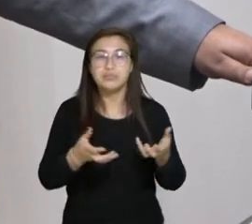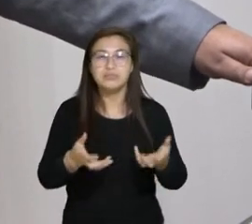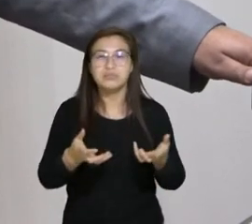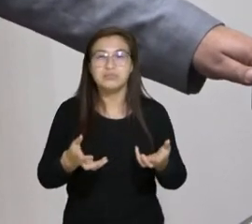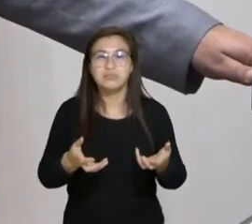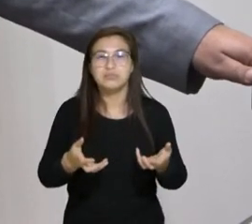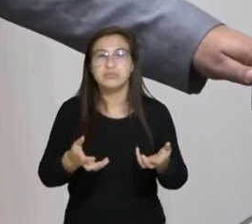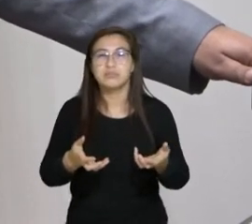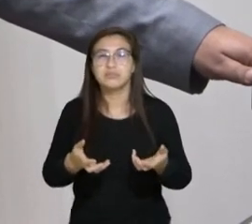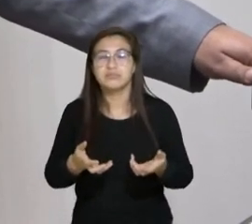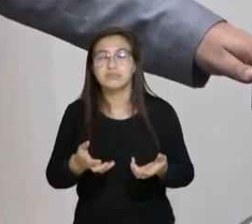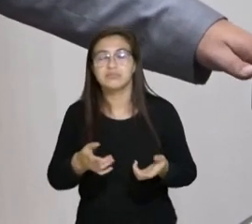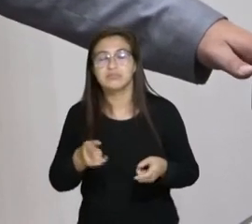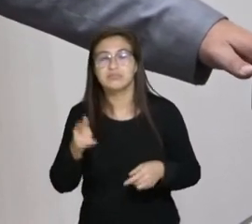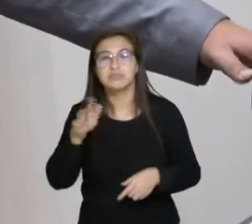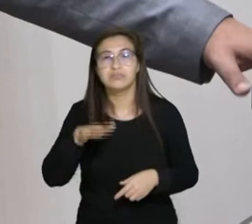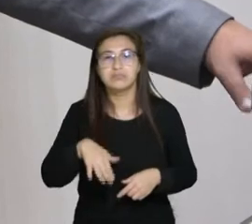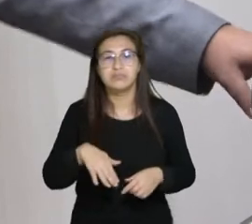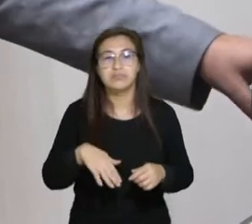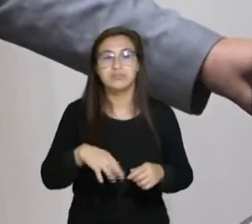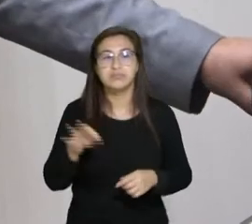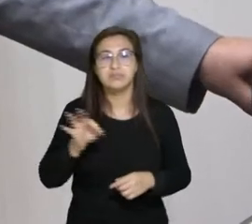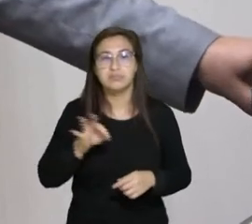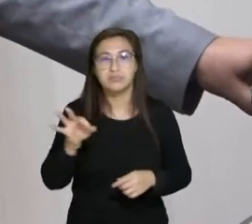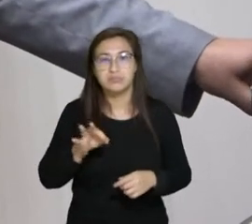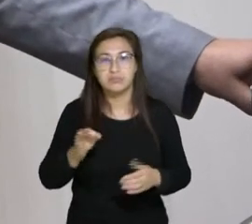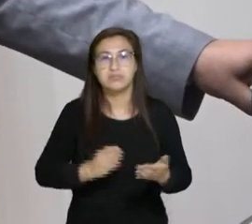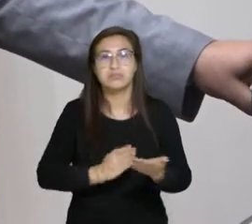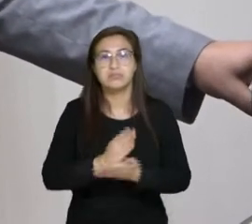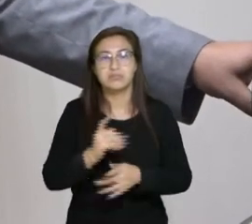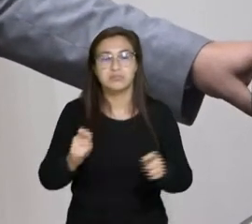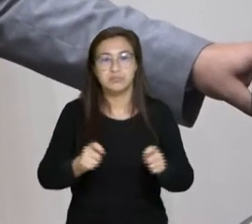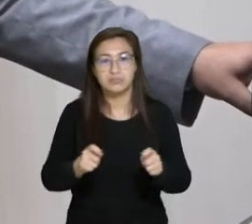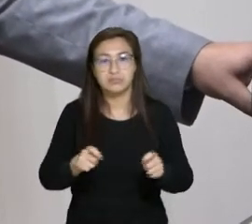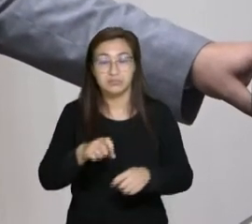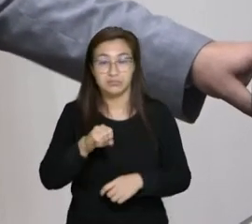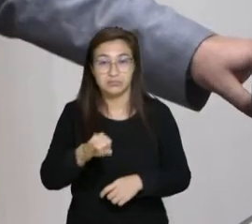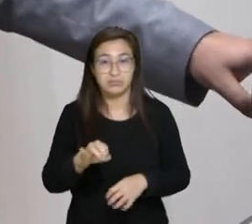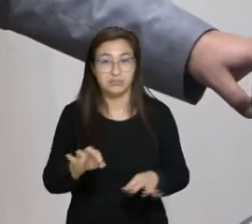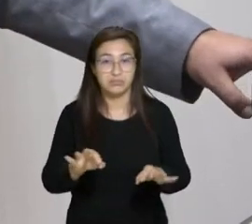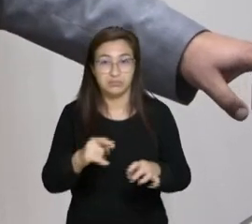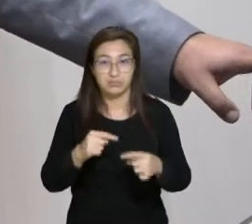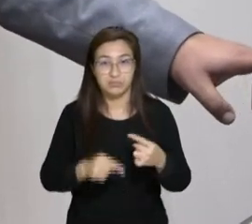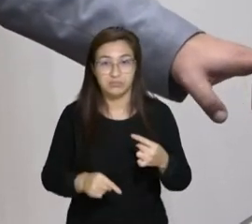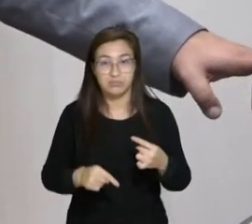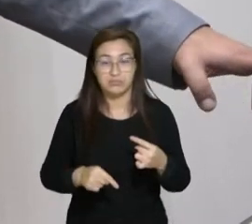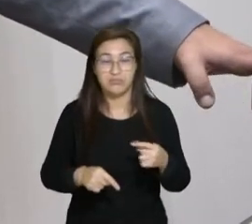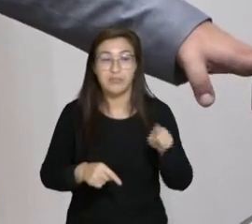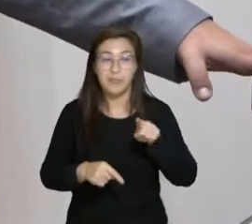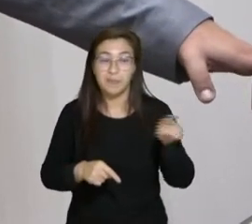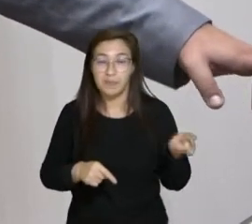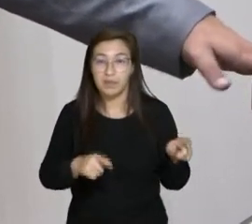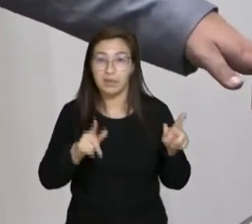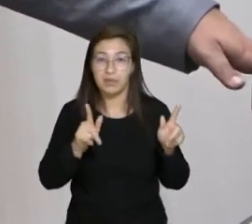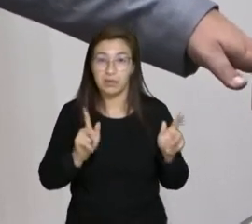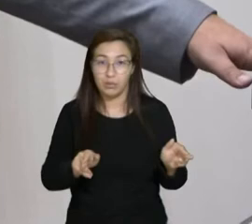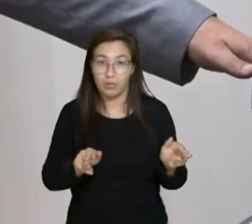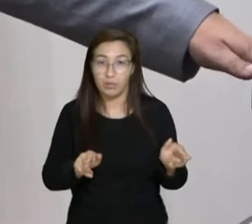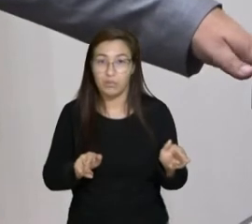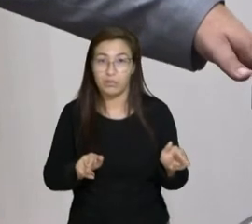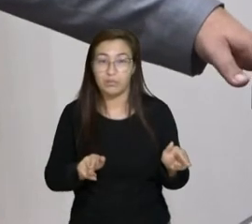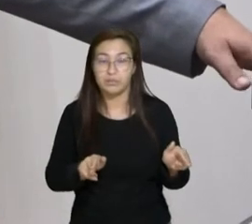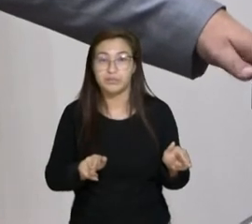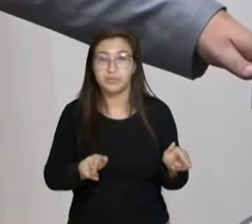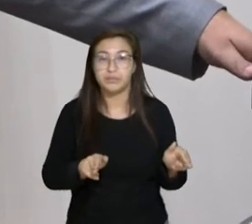ainda existe um subsídio do Governo Federal para ser aprovado que se não fosse esses mesmos que a gente tá falando aqui agora aqui